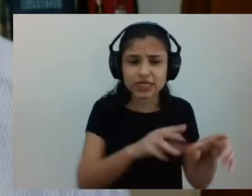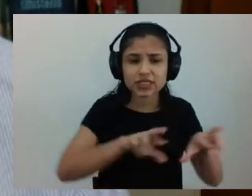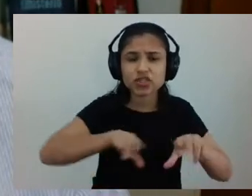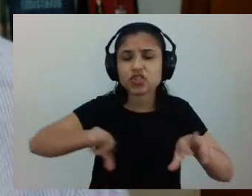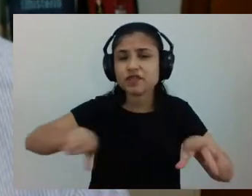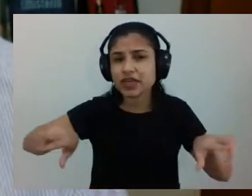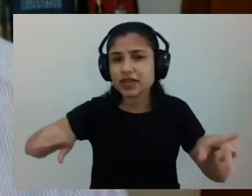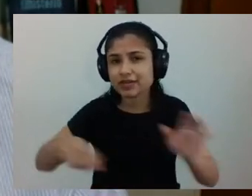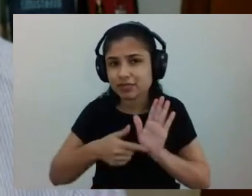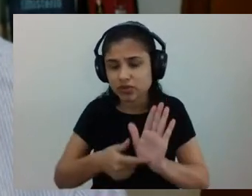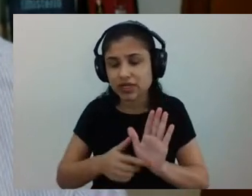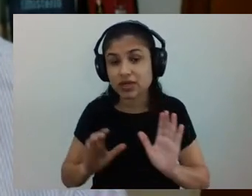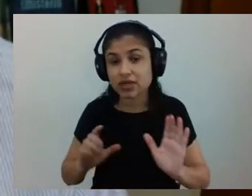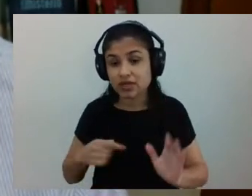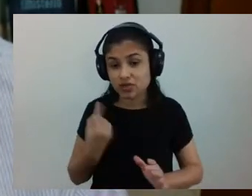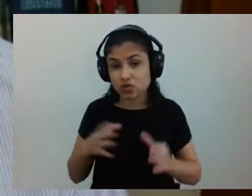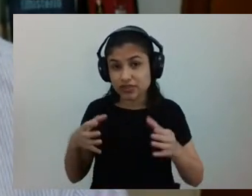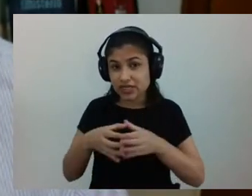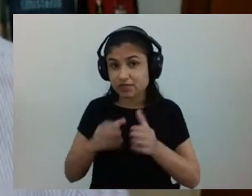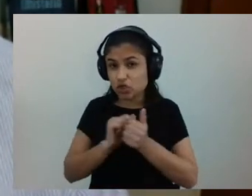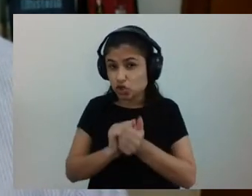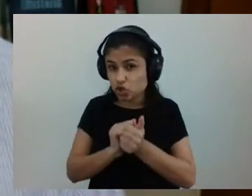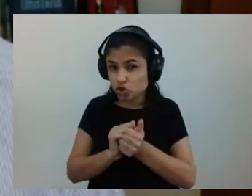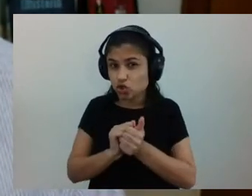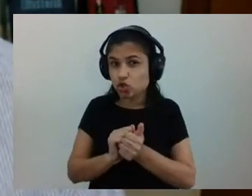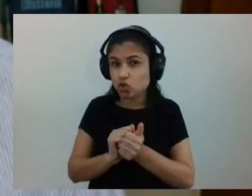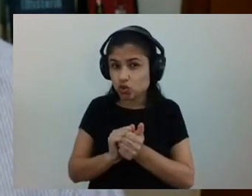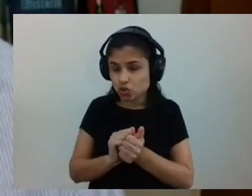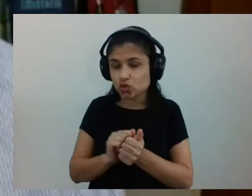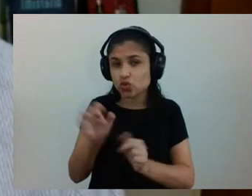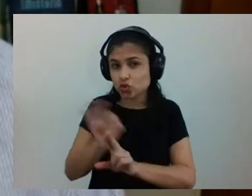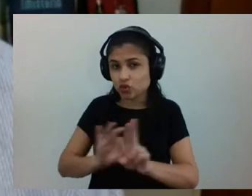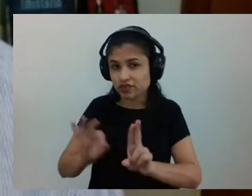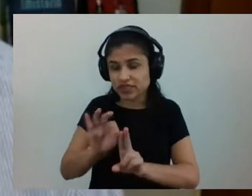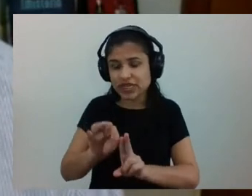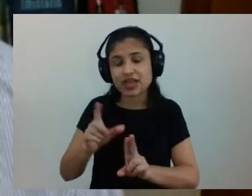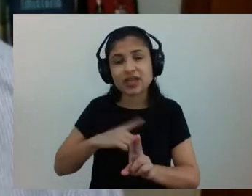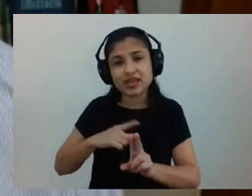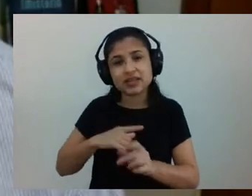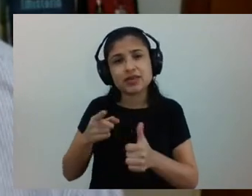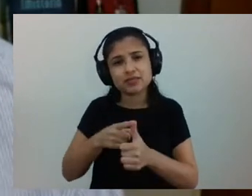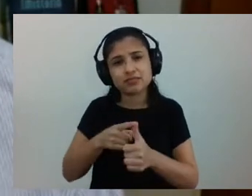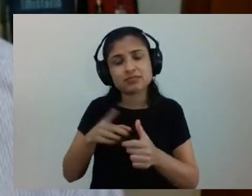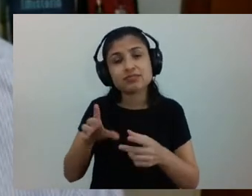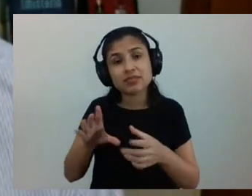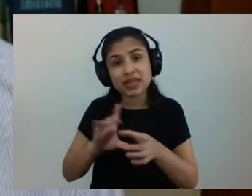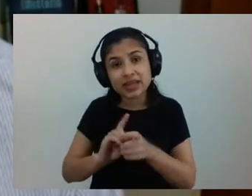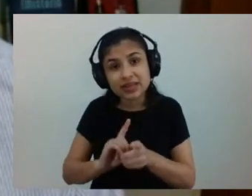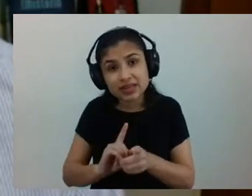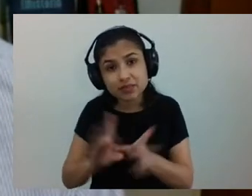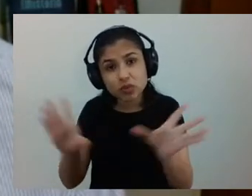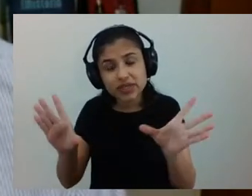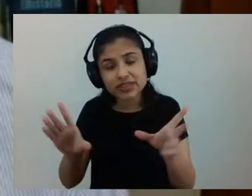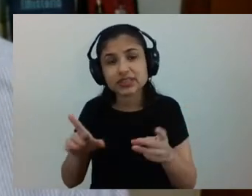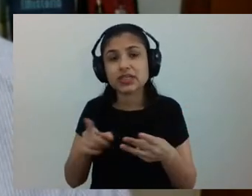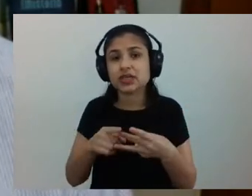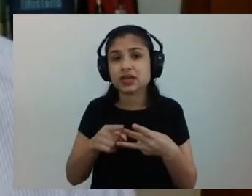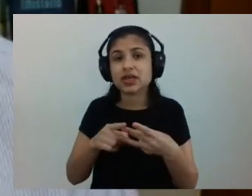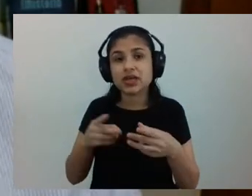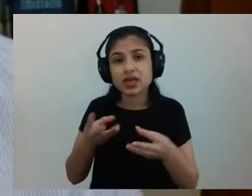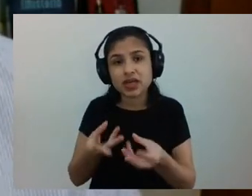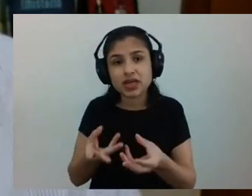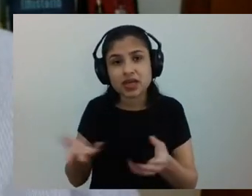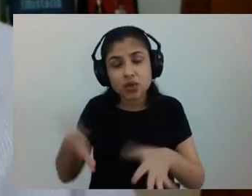equipe, Juntos pelo UFSCar, que tem como lema a democracia, a inclusão e a excelência acadêmica,